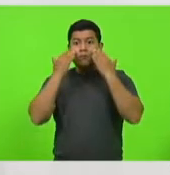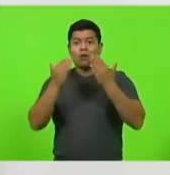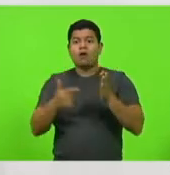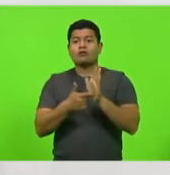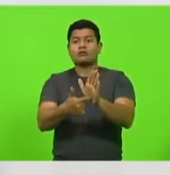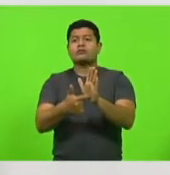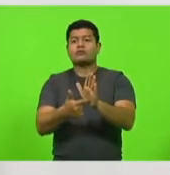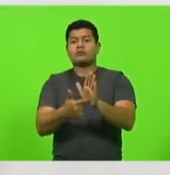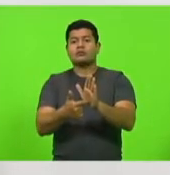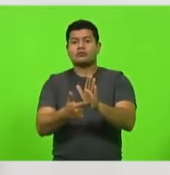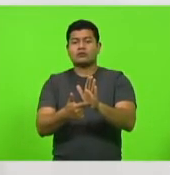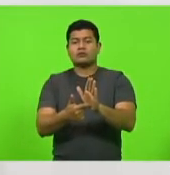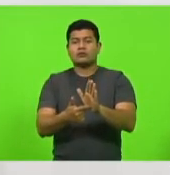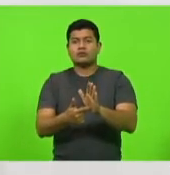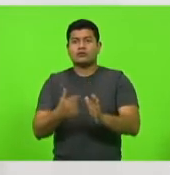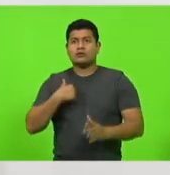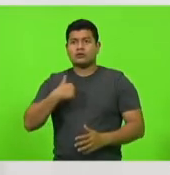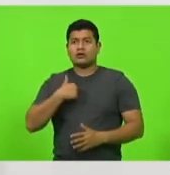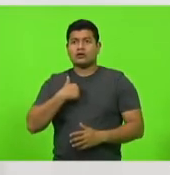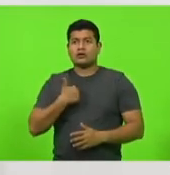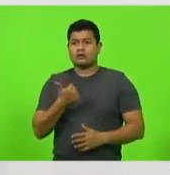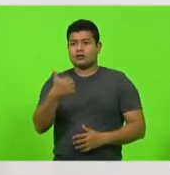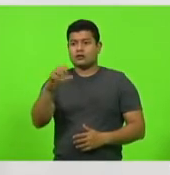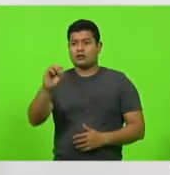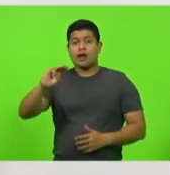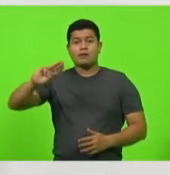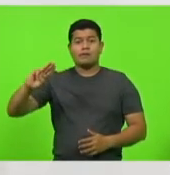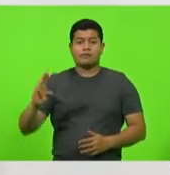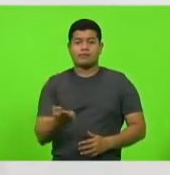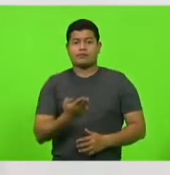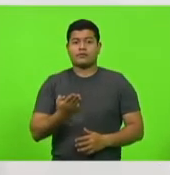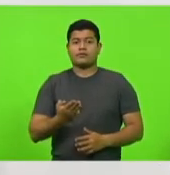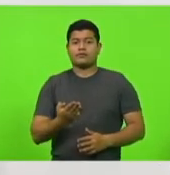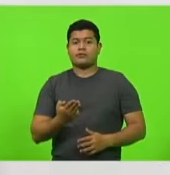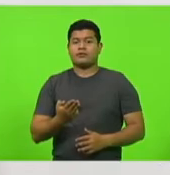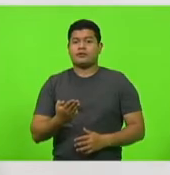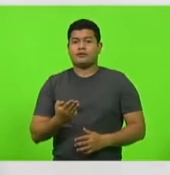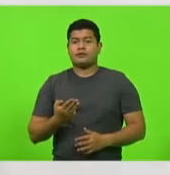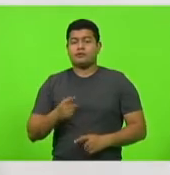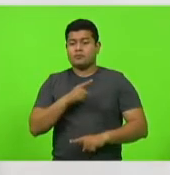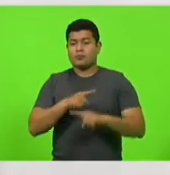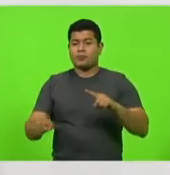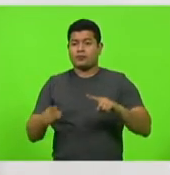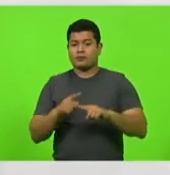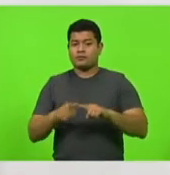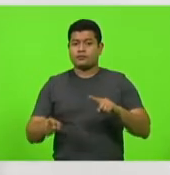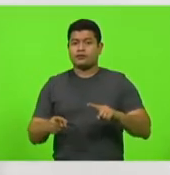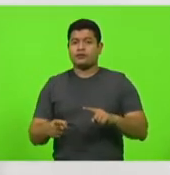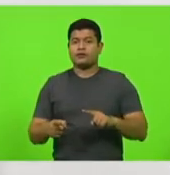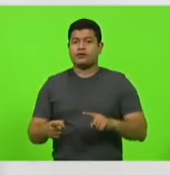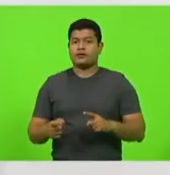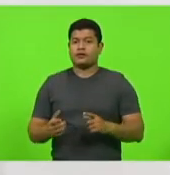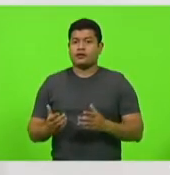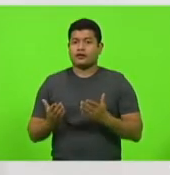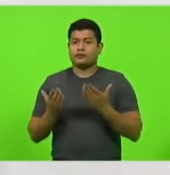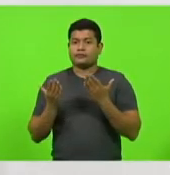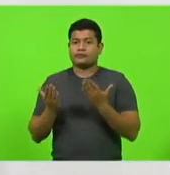lei das 10 mil existentes do Brasil que proíba um parlamentar de fazer uso de redes